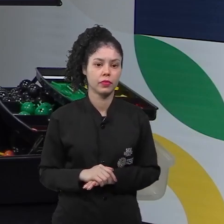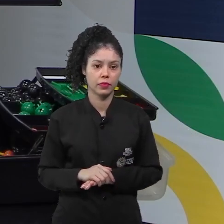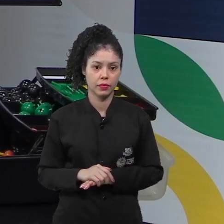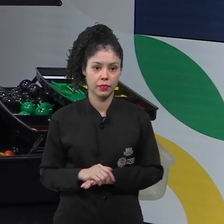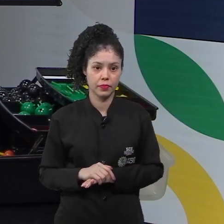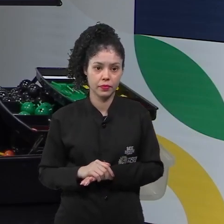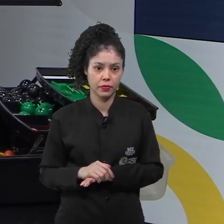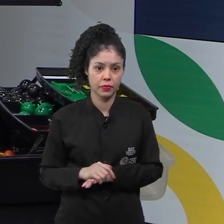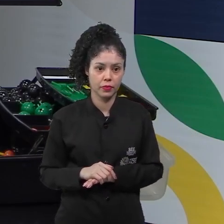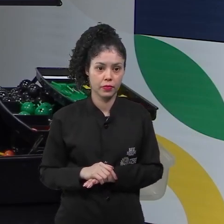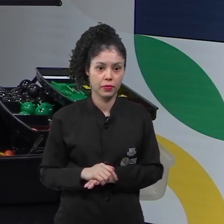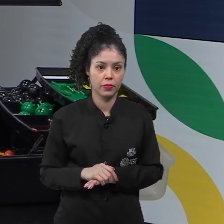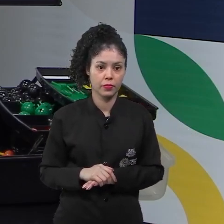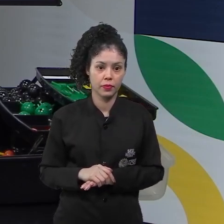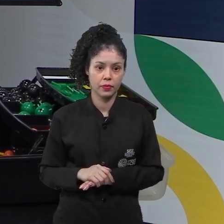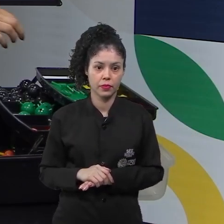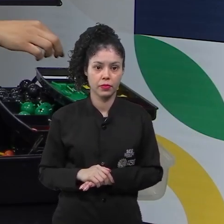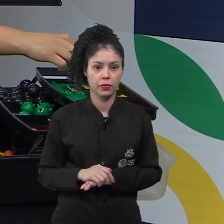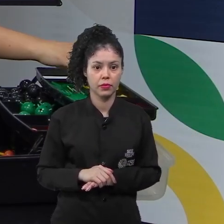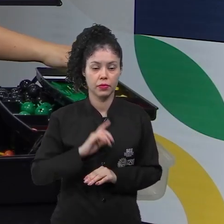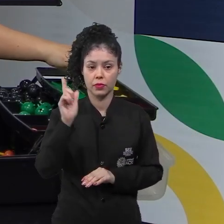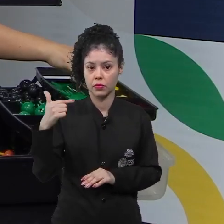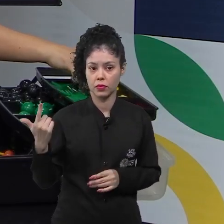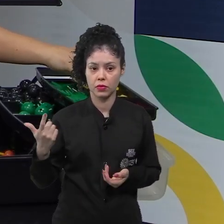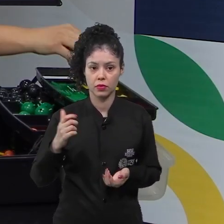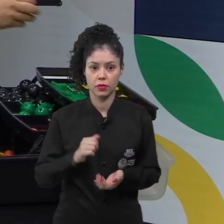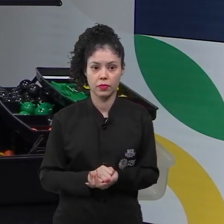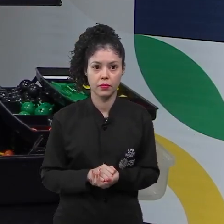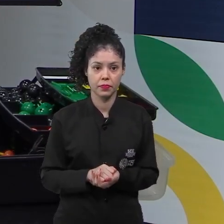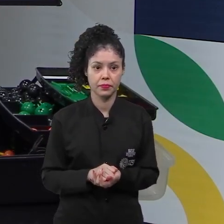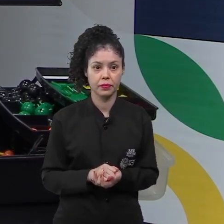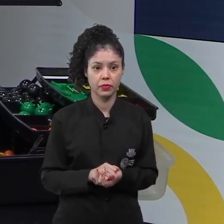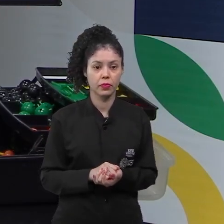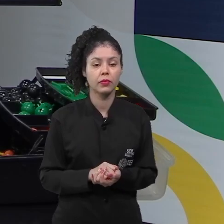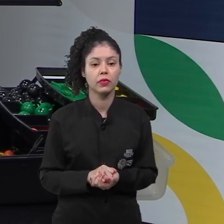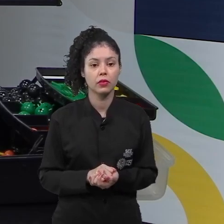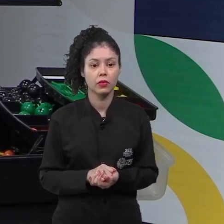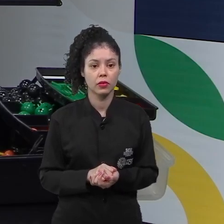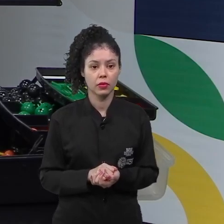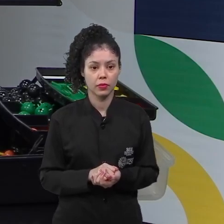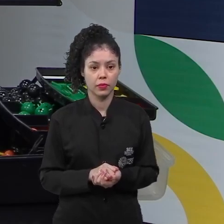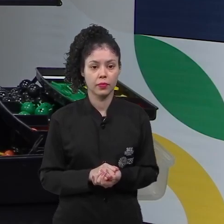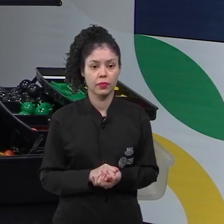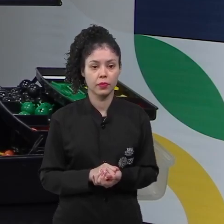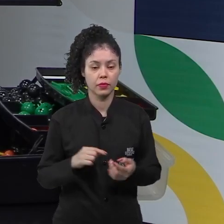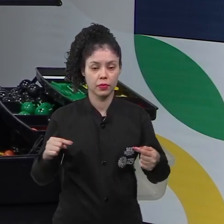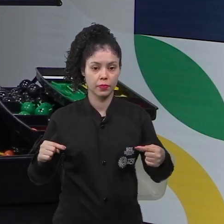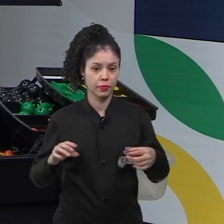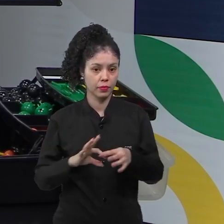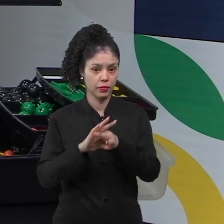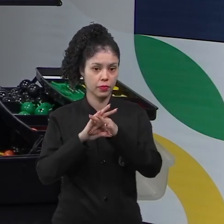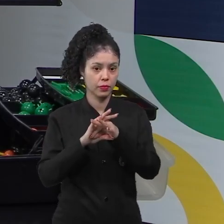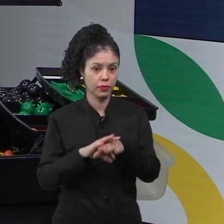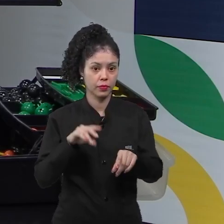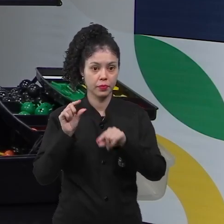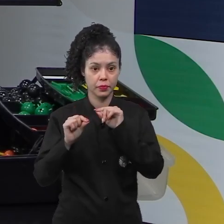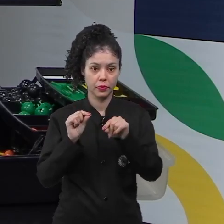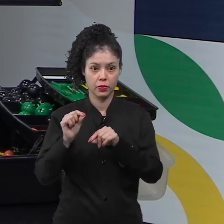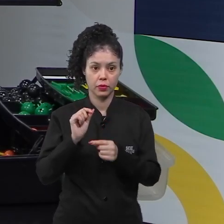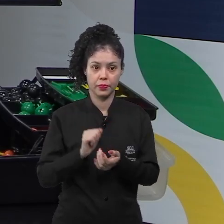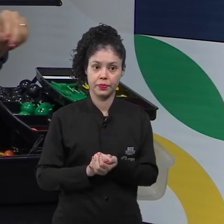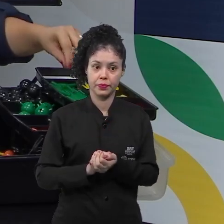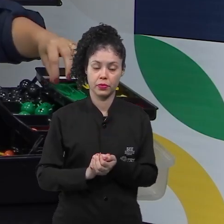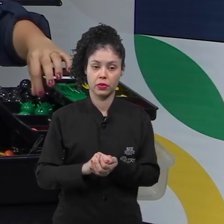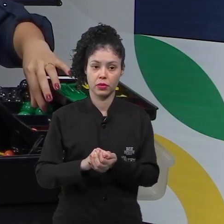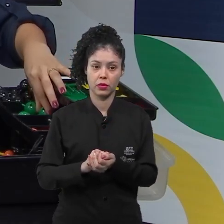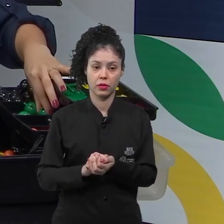uma radical que pode representar qualquer um desses outros aminoácidos. E aqui, ó, a gente vai ligar um outro